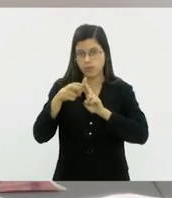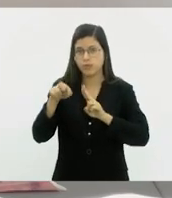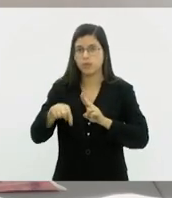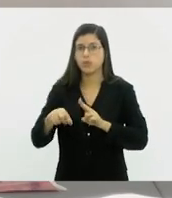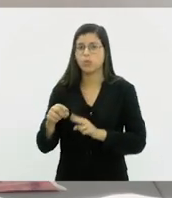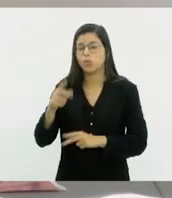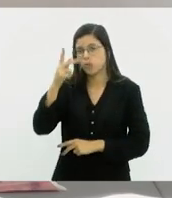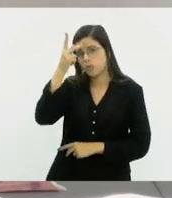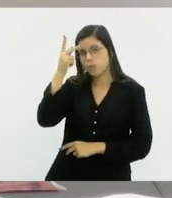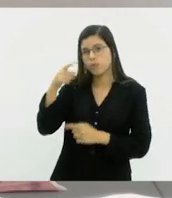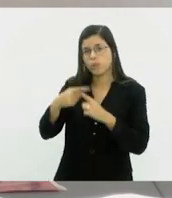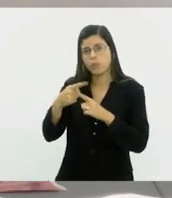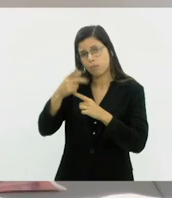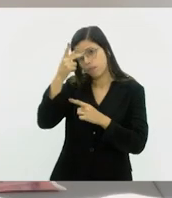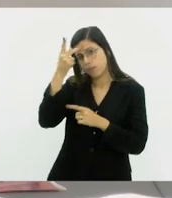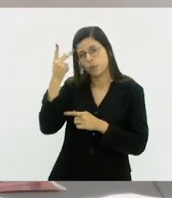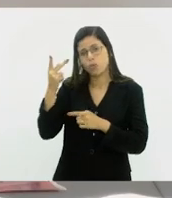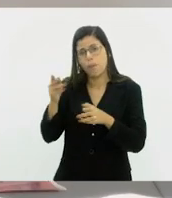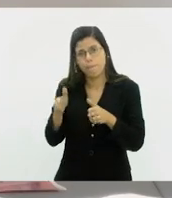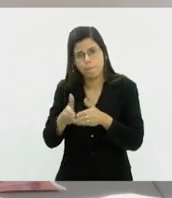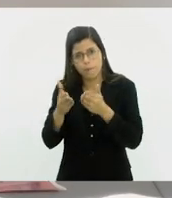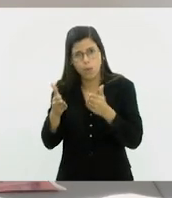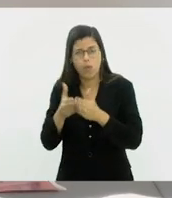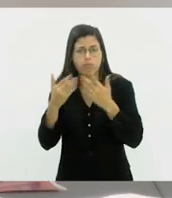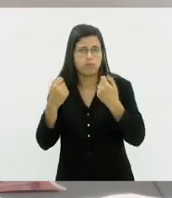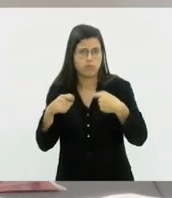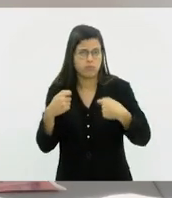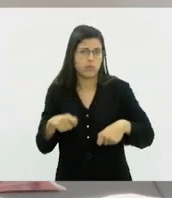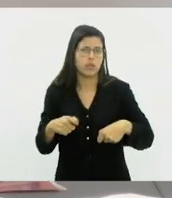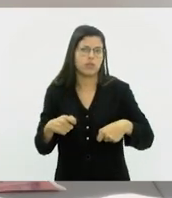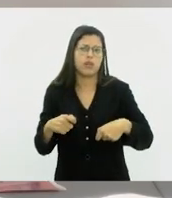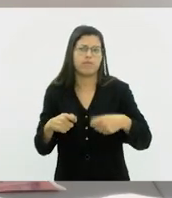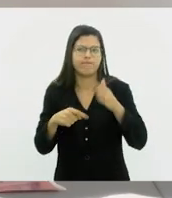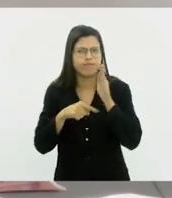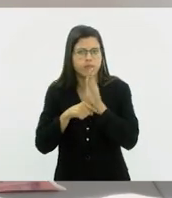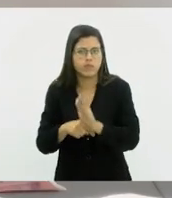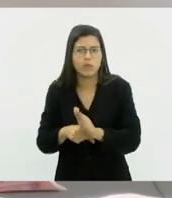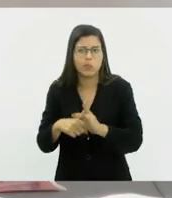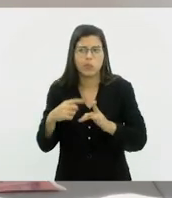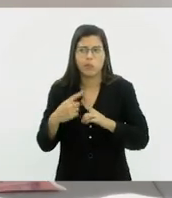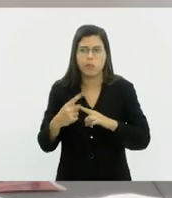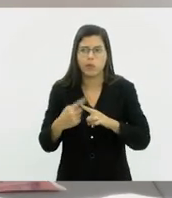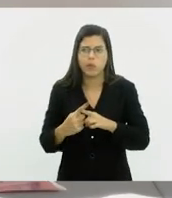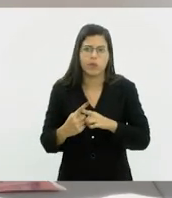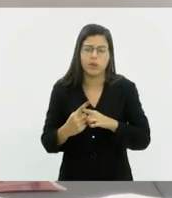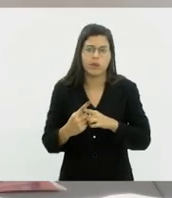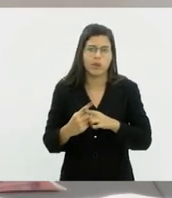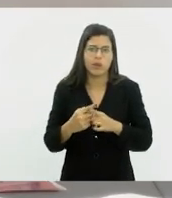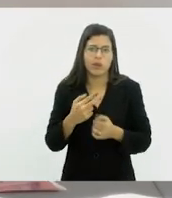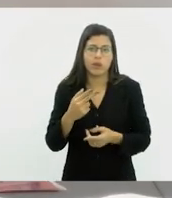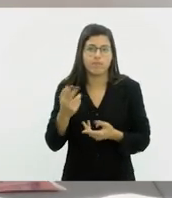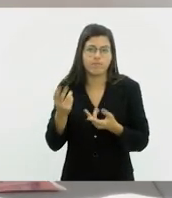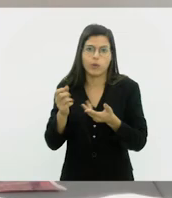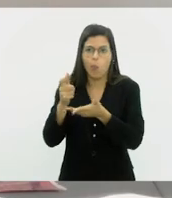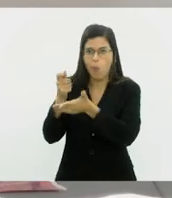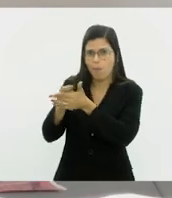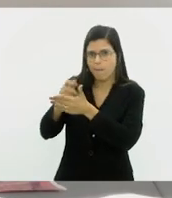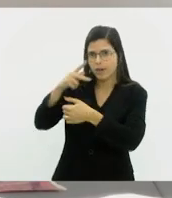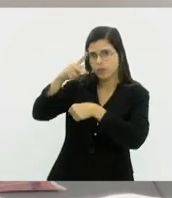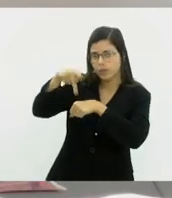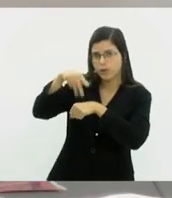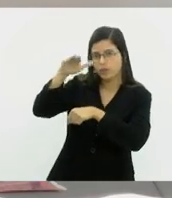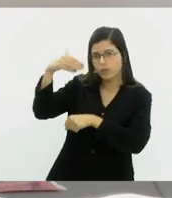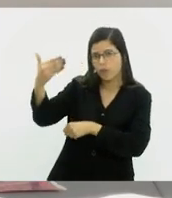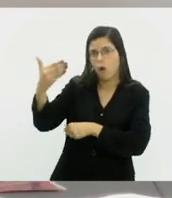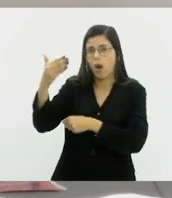pobres acessarem porque um avisa é disso que serve para curar a doença mas não pode produzir aqui o importado é caro milhares de